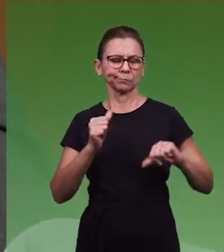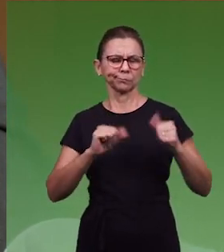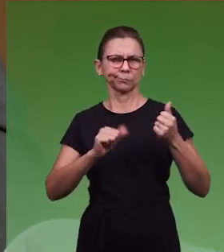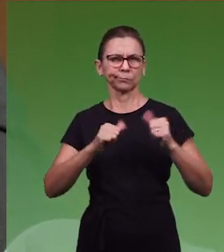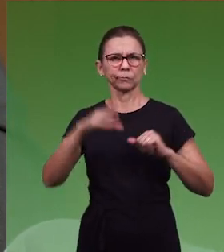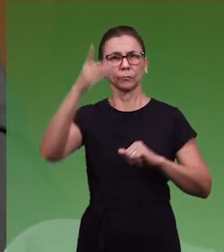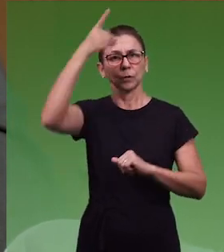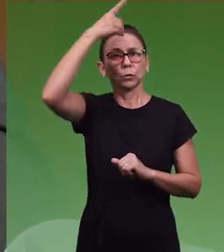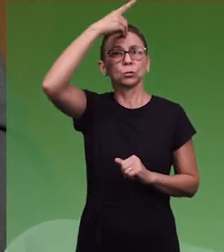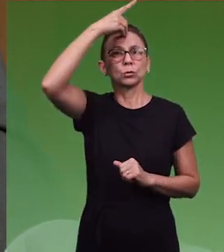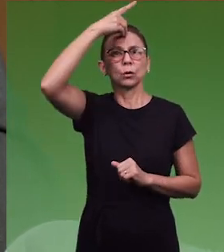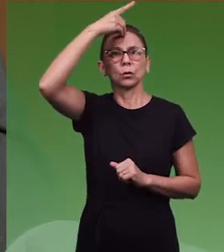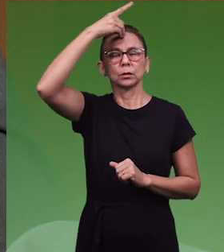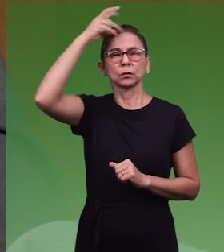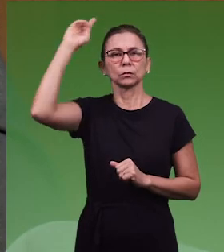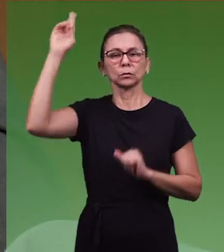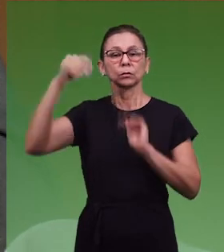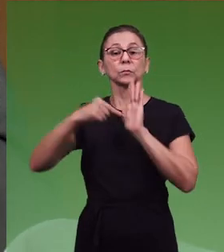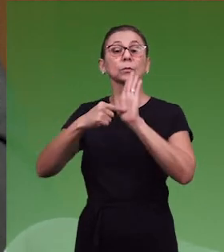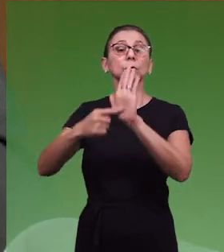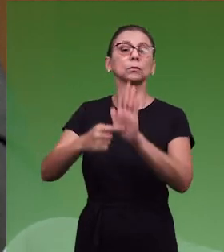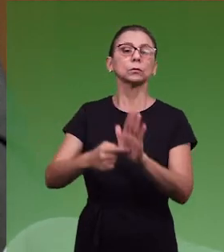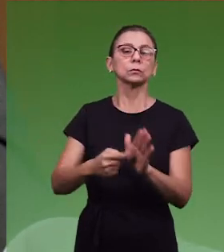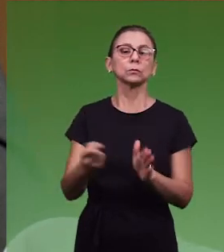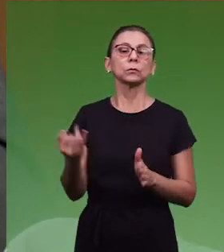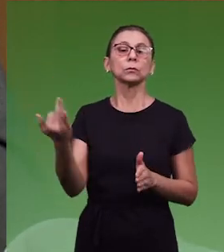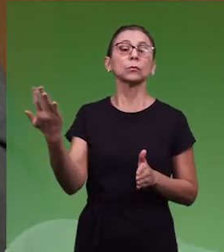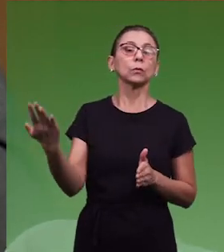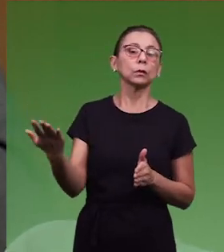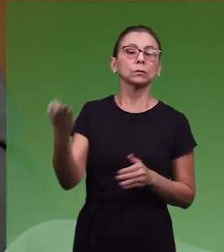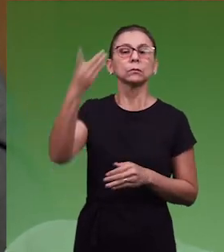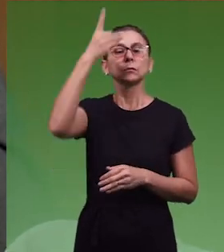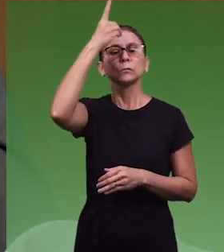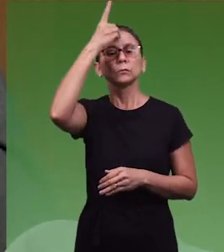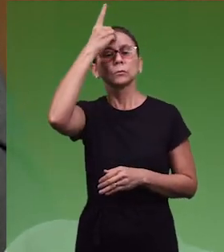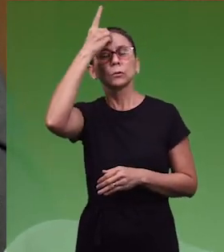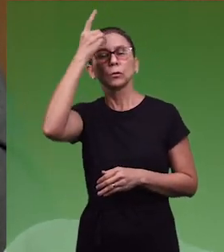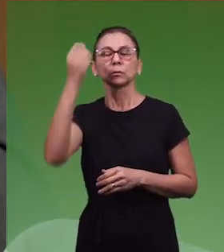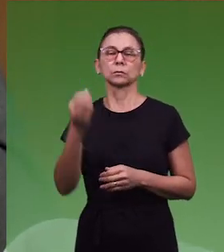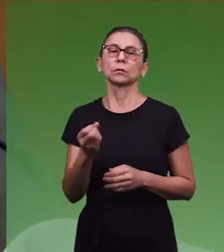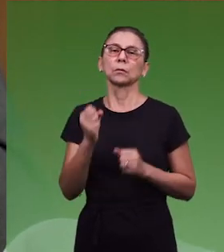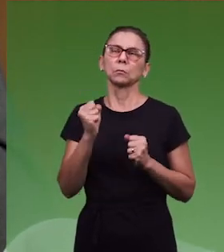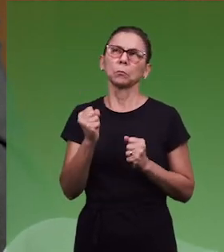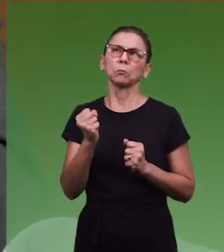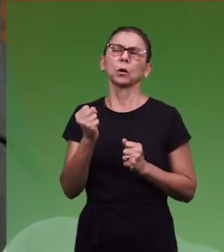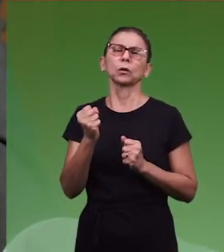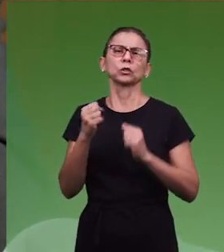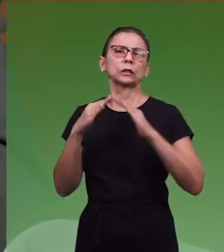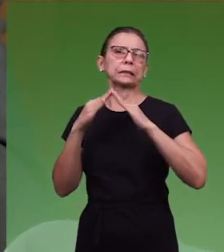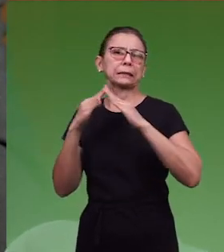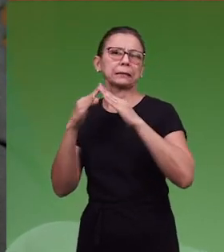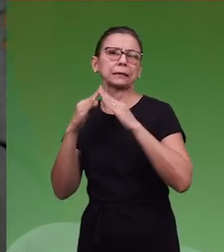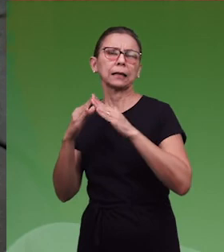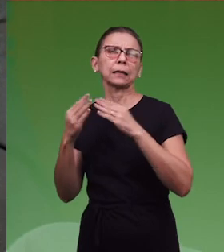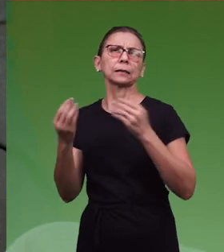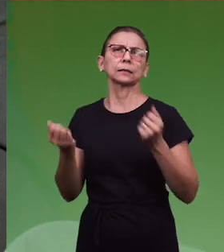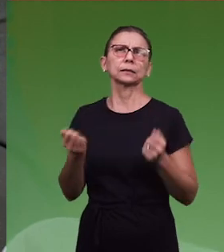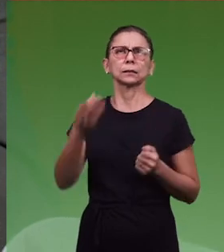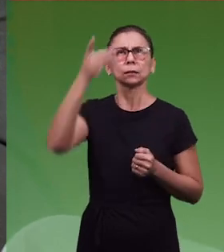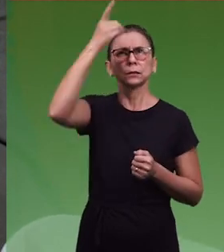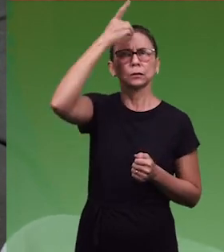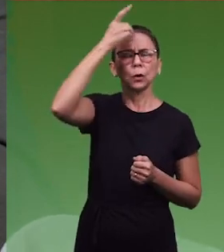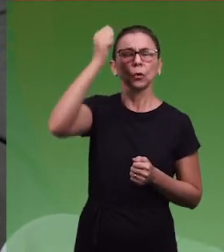Senhor concedeu. Quais são esses dons? Os dons que os irmãos tiverem em casa, os sonhos que o Senhor